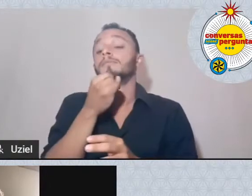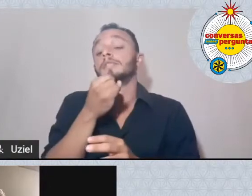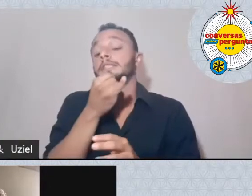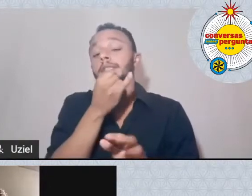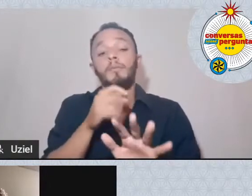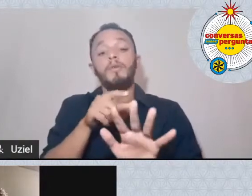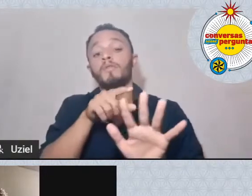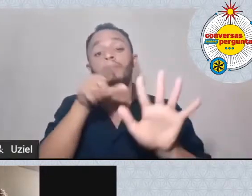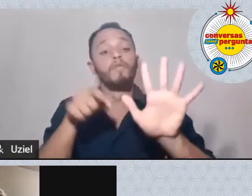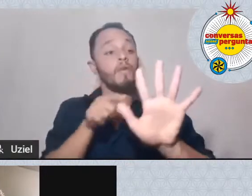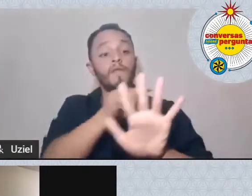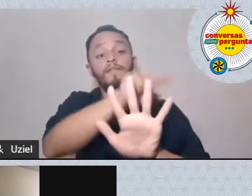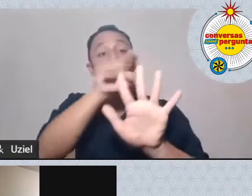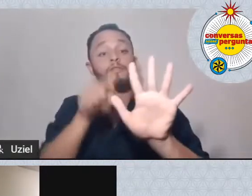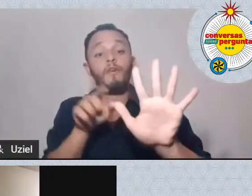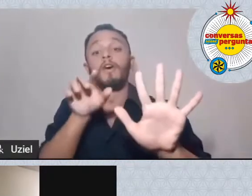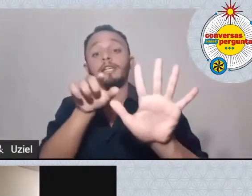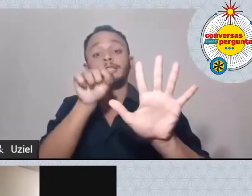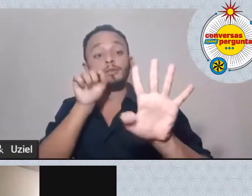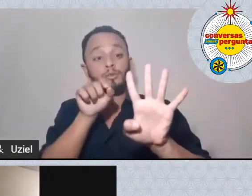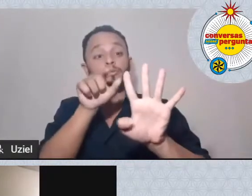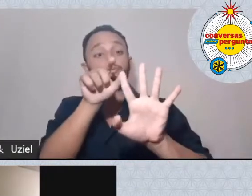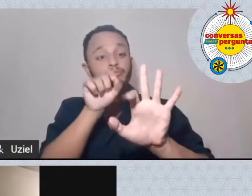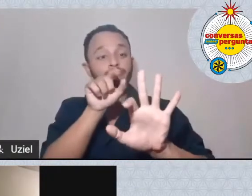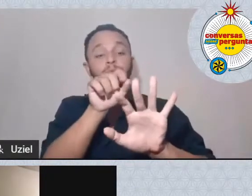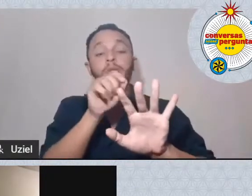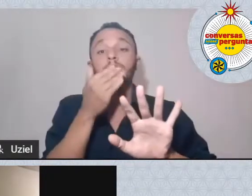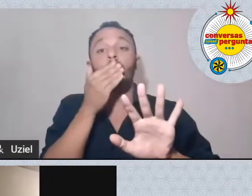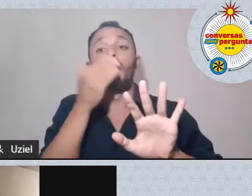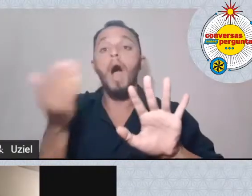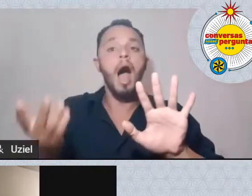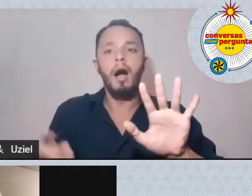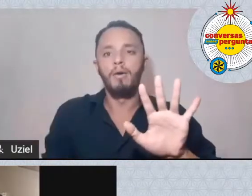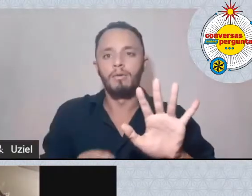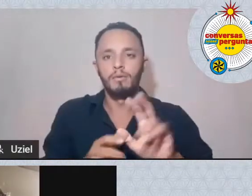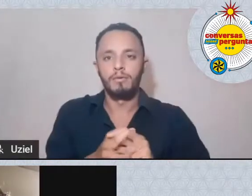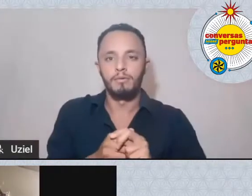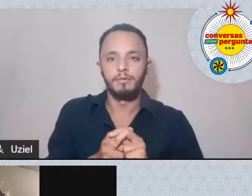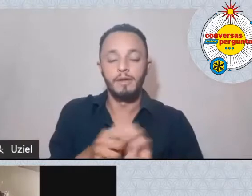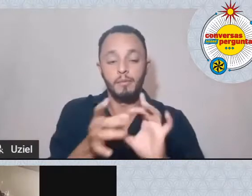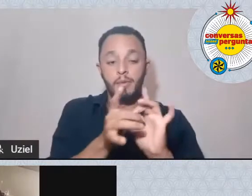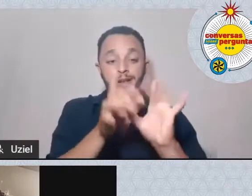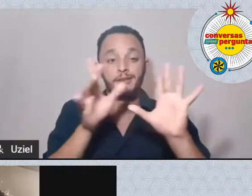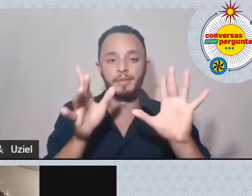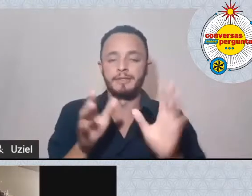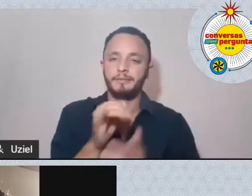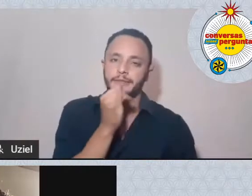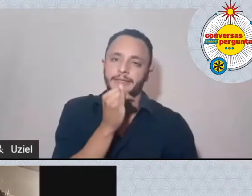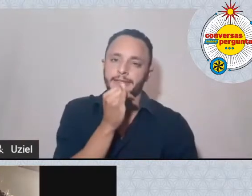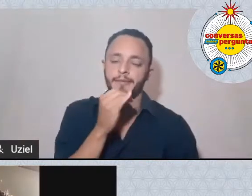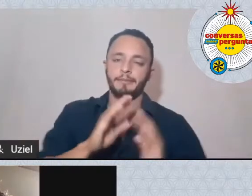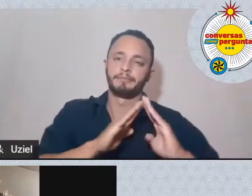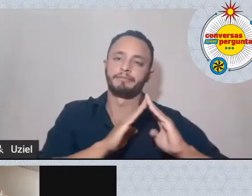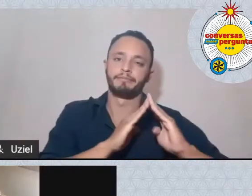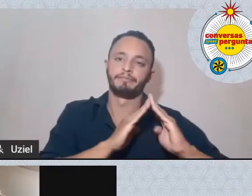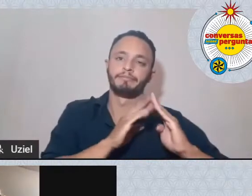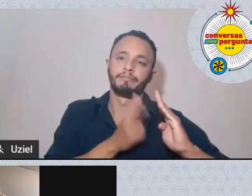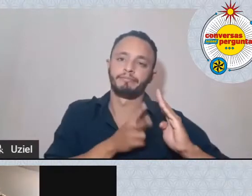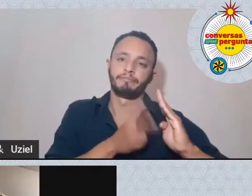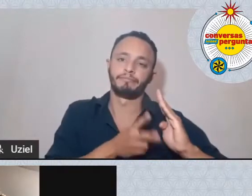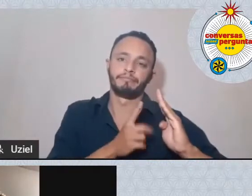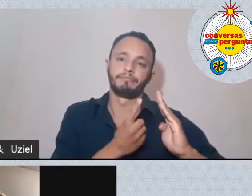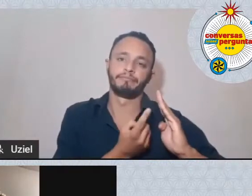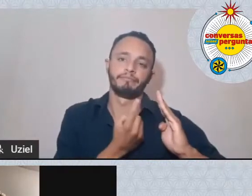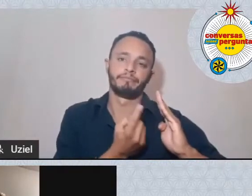de liberdade. Vamos voltar na nossa conversa sobre o cotidiano. Né? Quando você está preso naquele cotidiano tão bem montado, tão